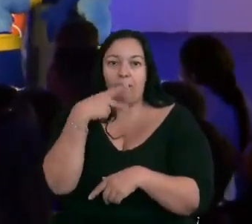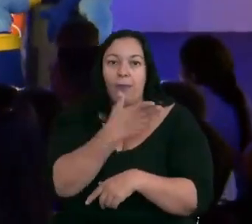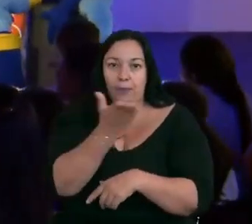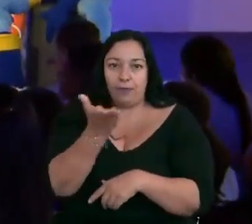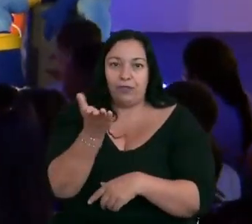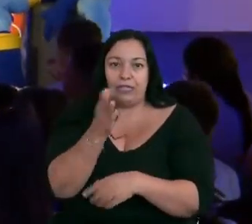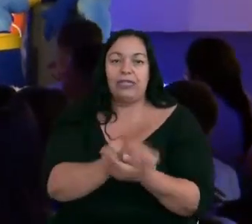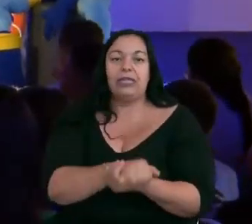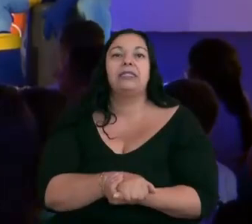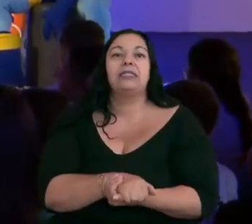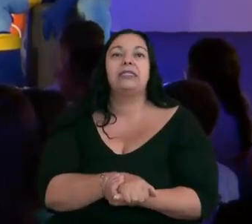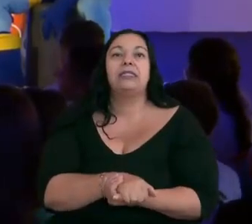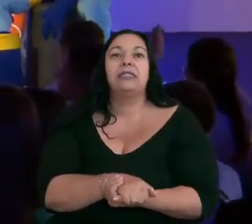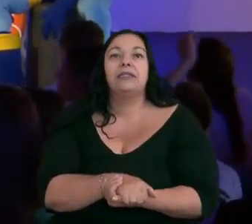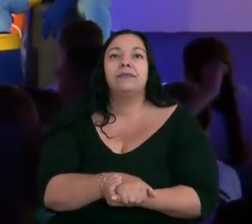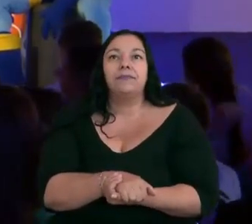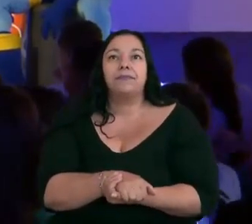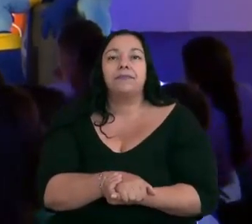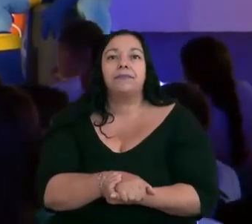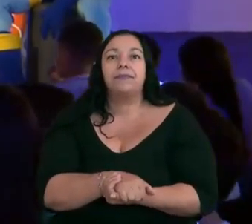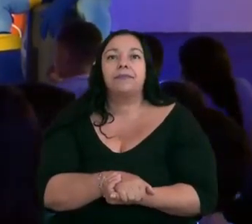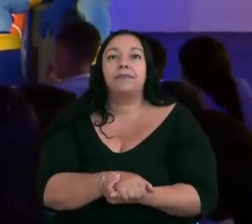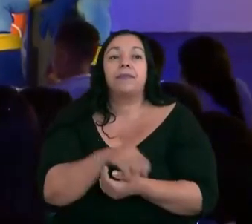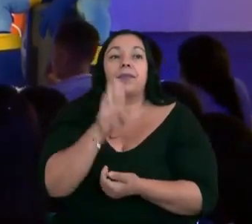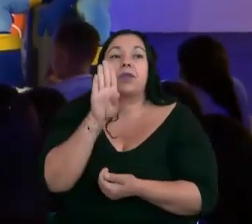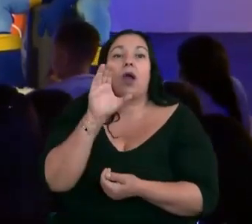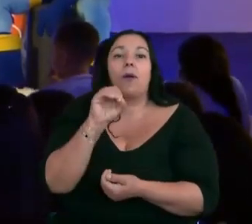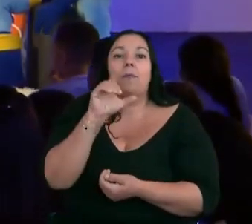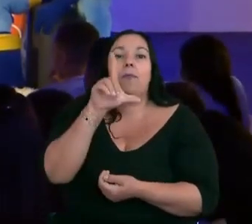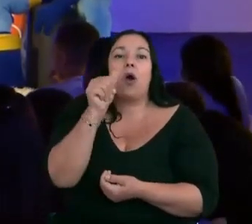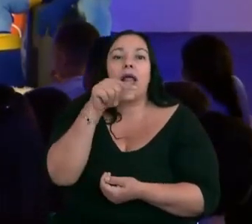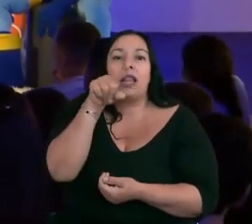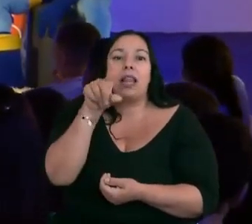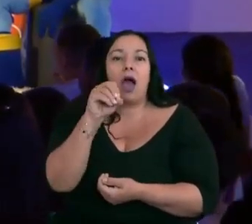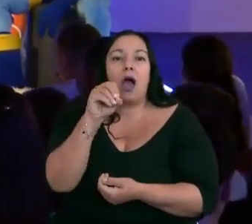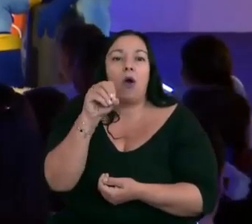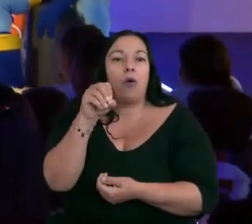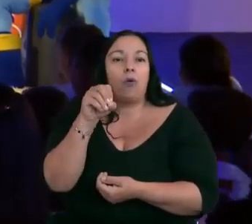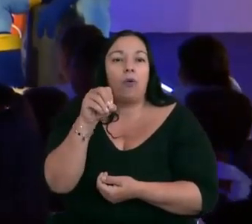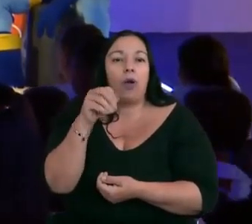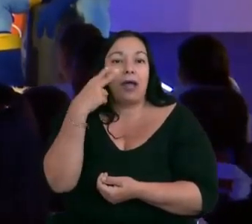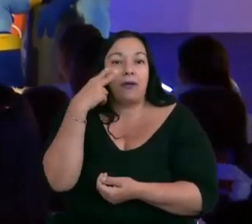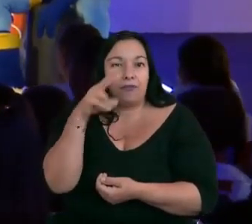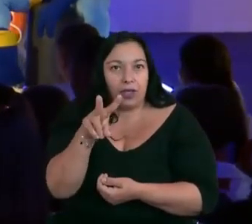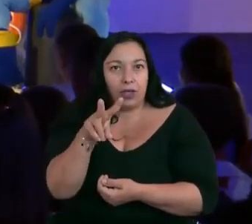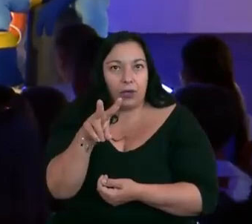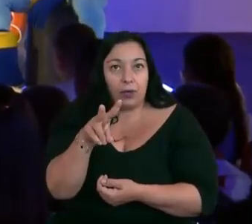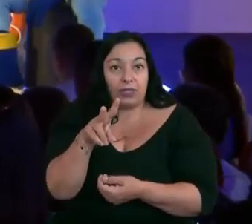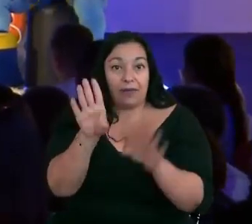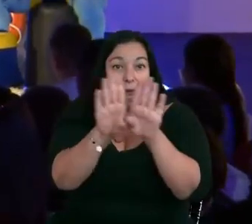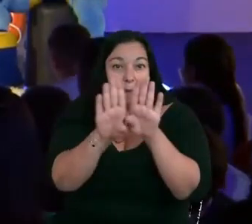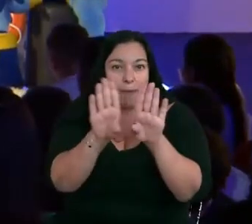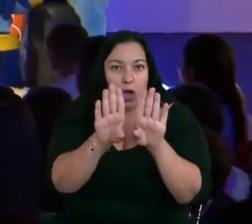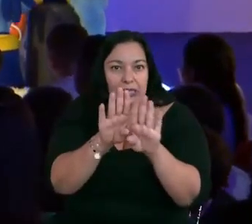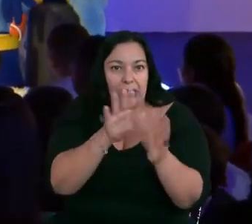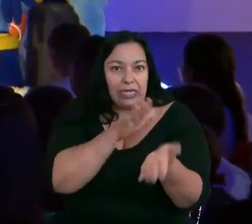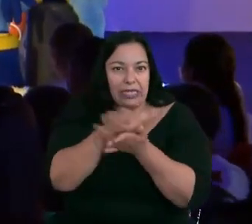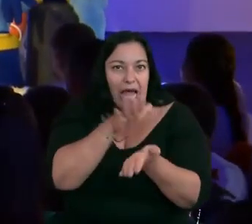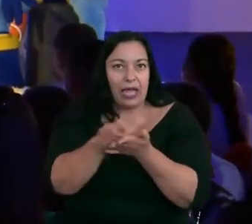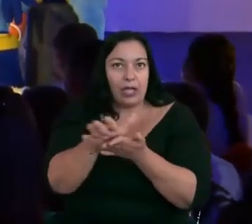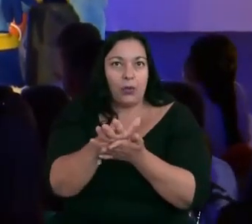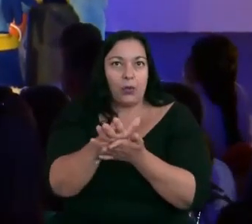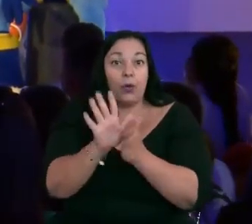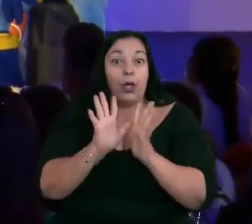só, quando o Bolhão ouviu que o pessoal de Azul estava lá na porta, ele saiu. Todo mundo